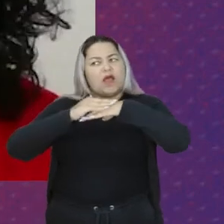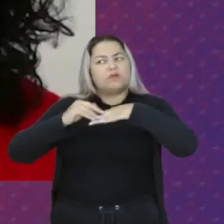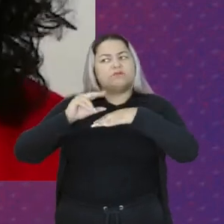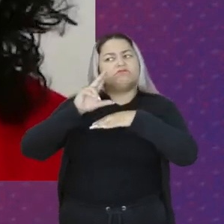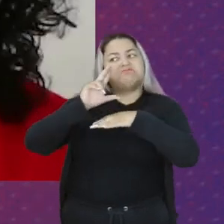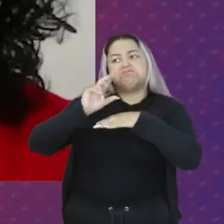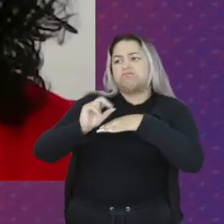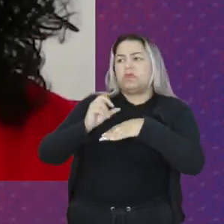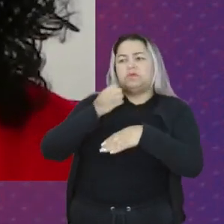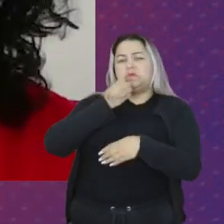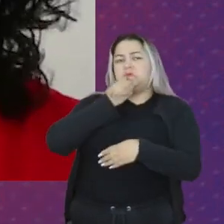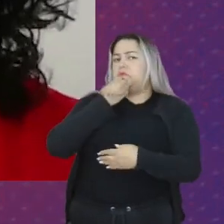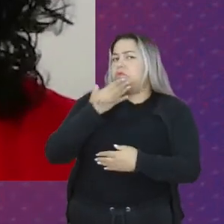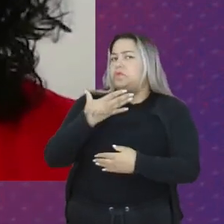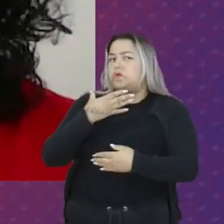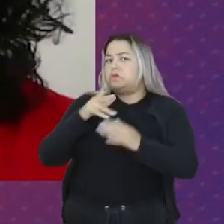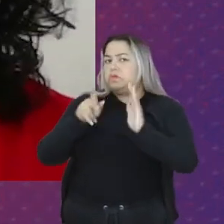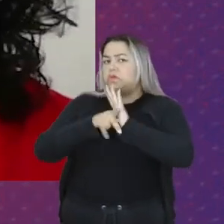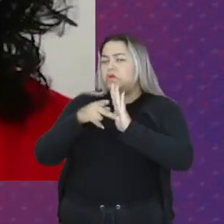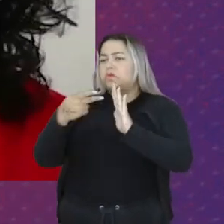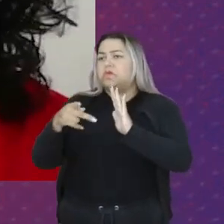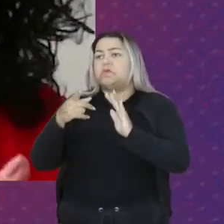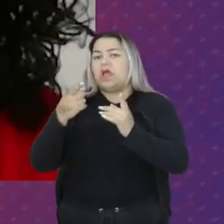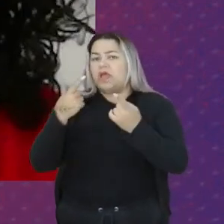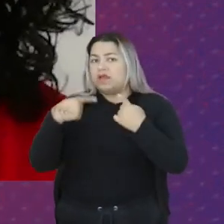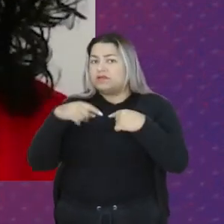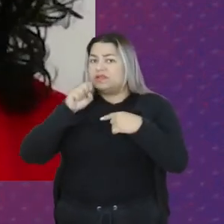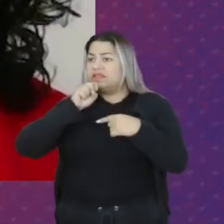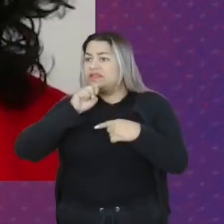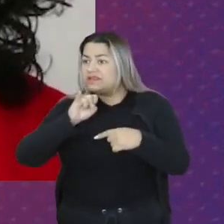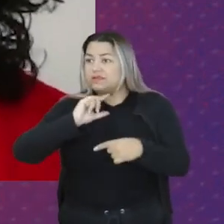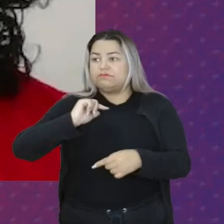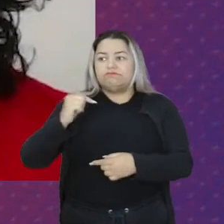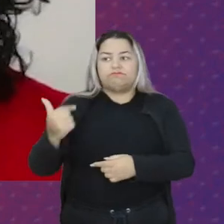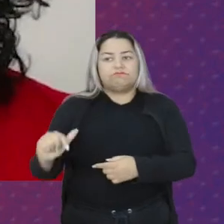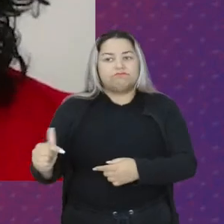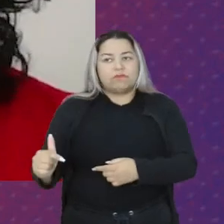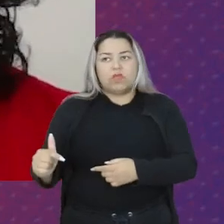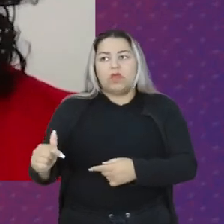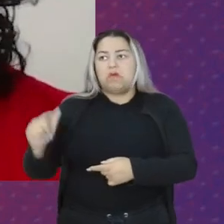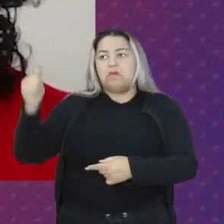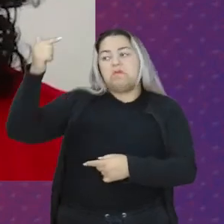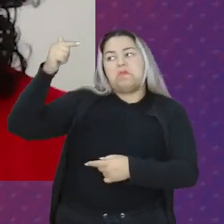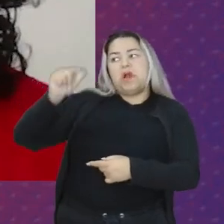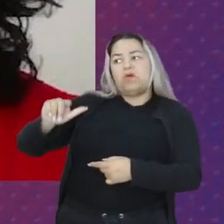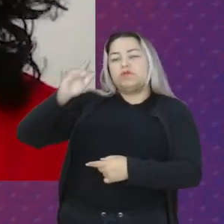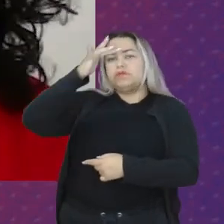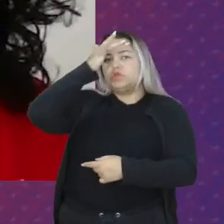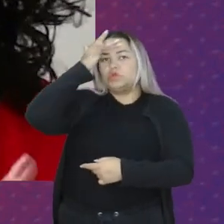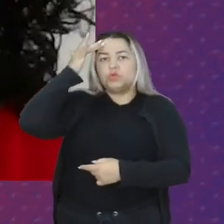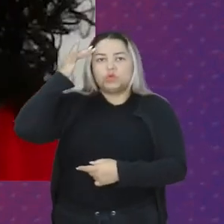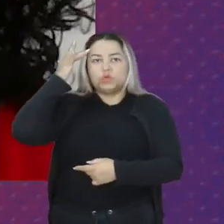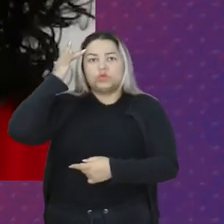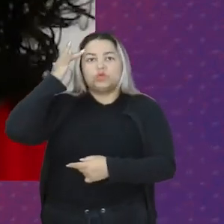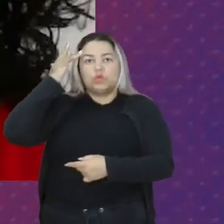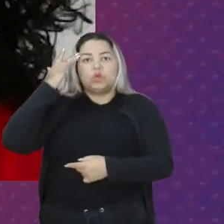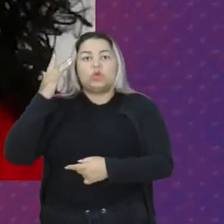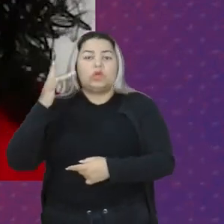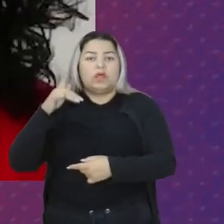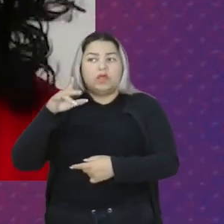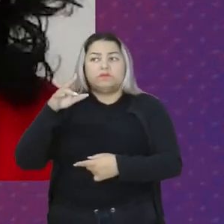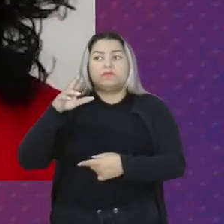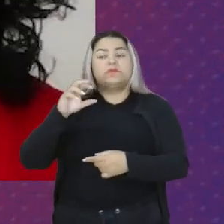são agradáveis para ela, porém, se ela não tiver uma outra pessoa adulta em quem possa